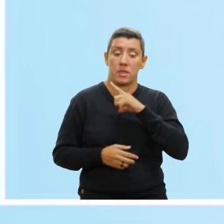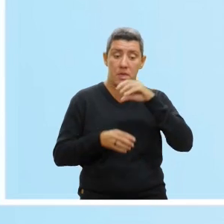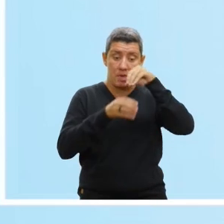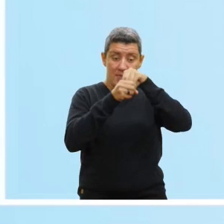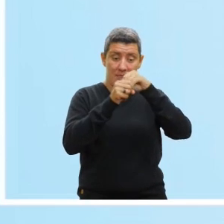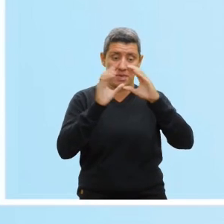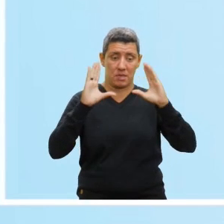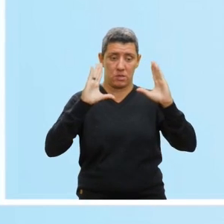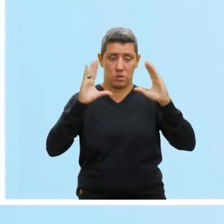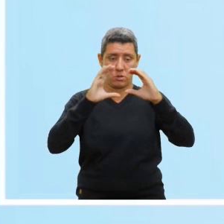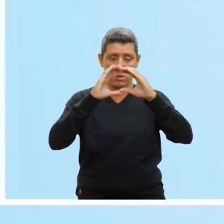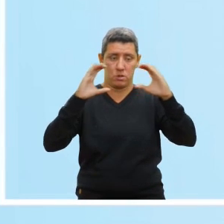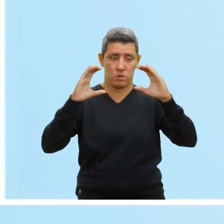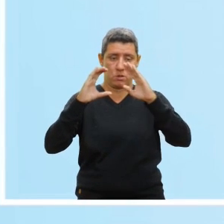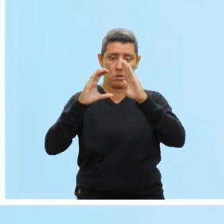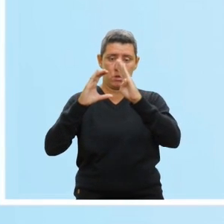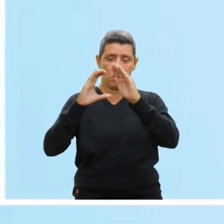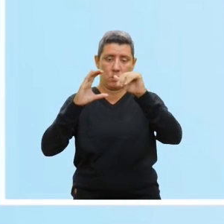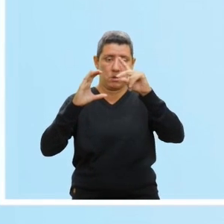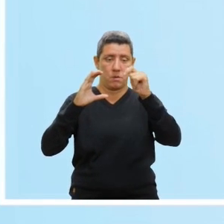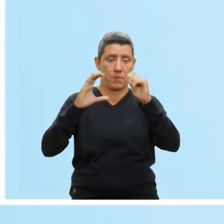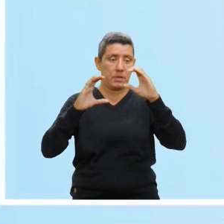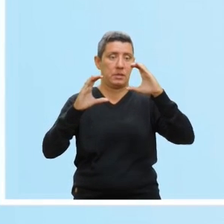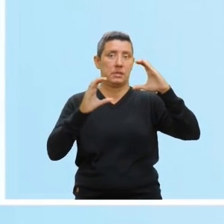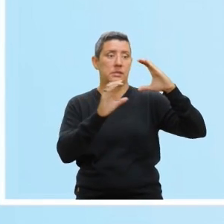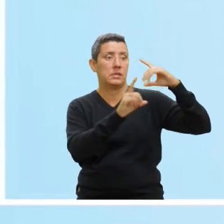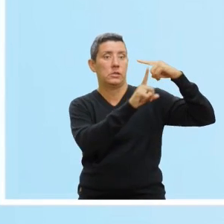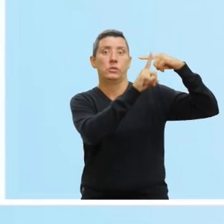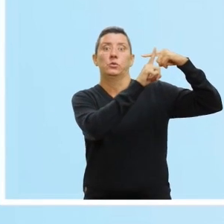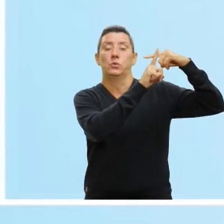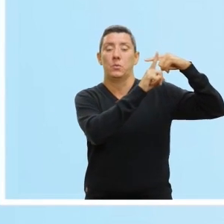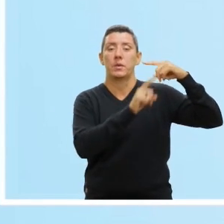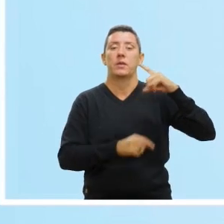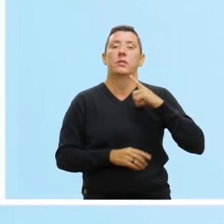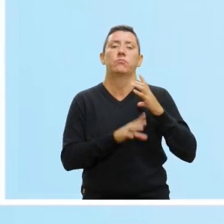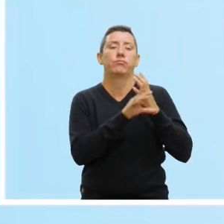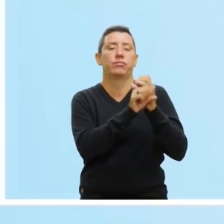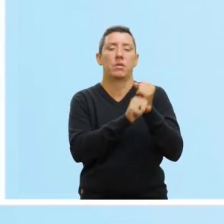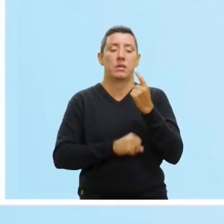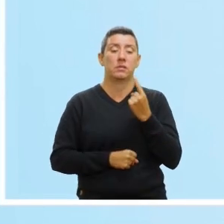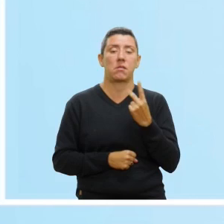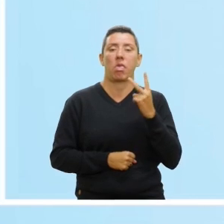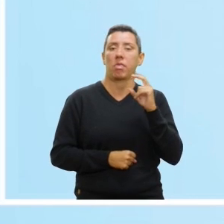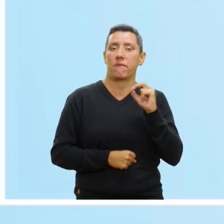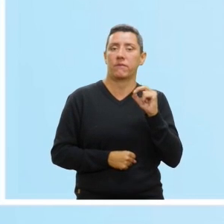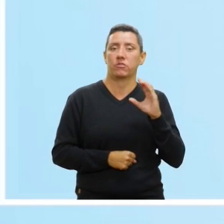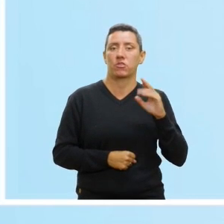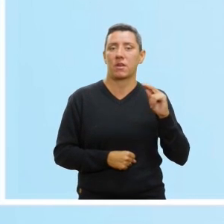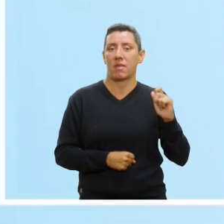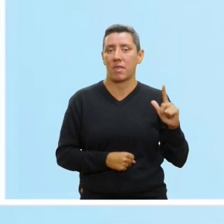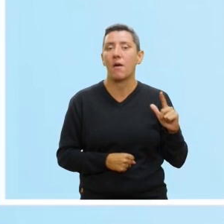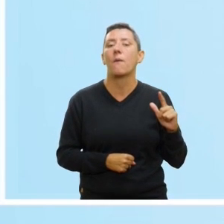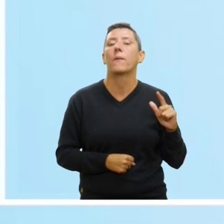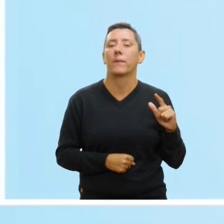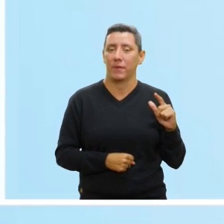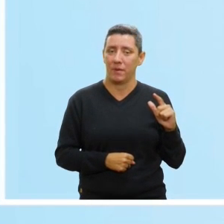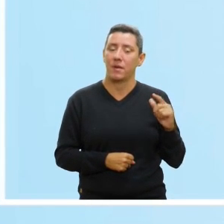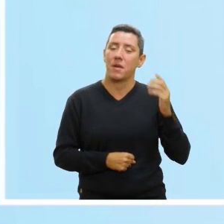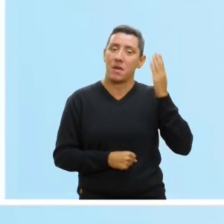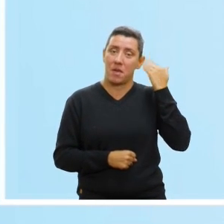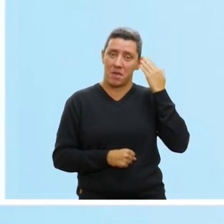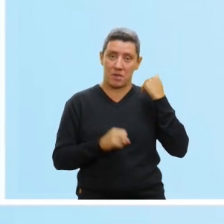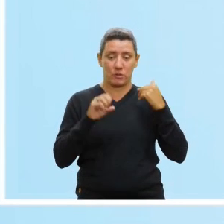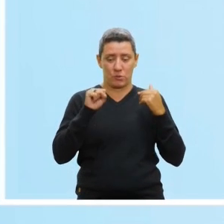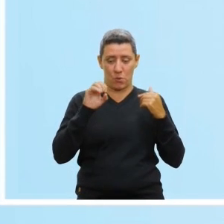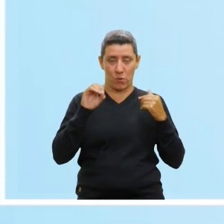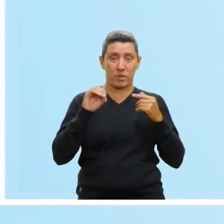aí a gente já chama de banda Super C, 120 canais. Então, o que era comum 80, hoje a gente já faz 96 e